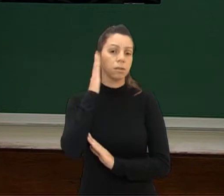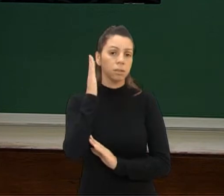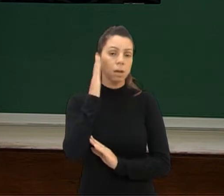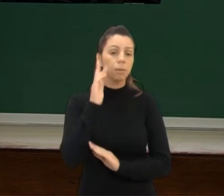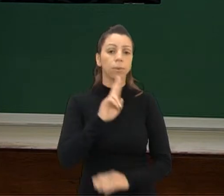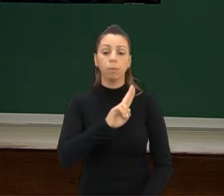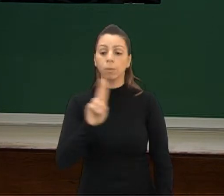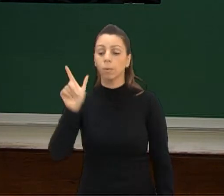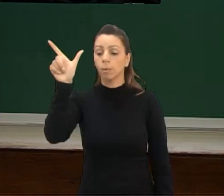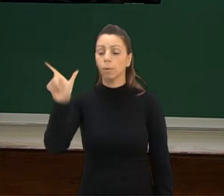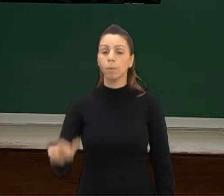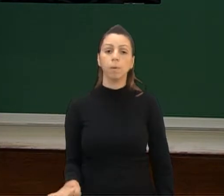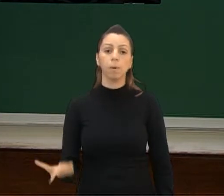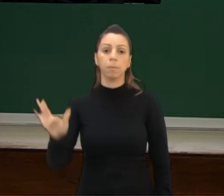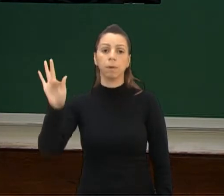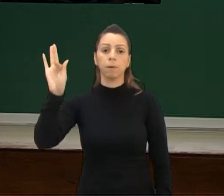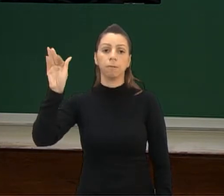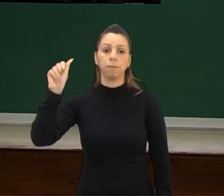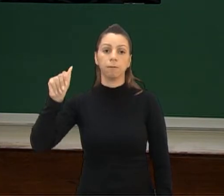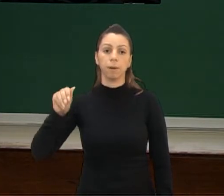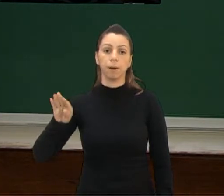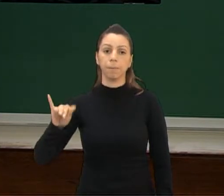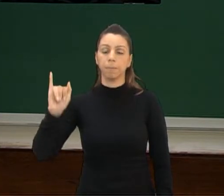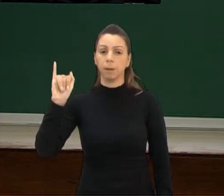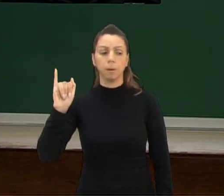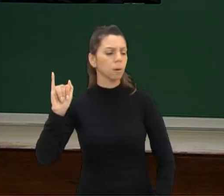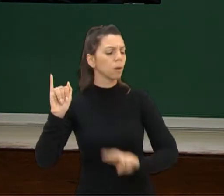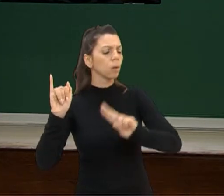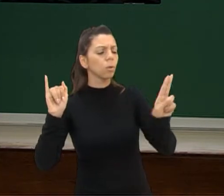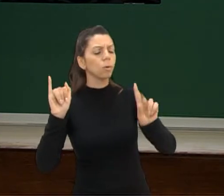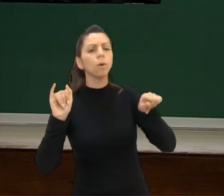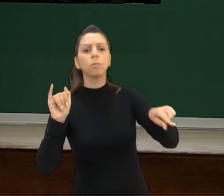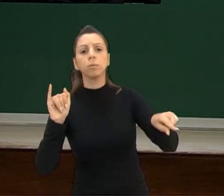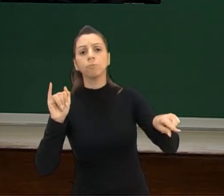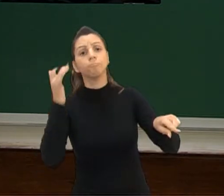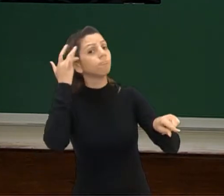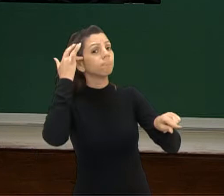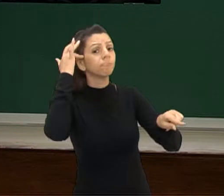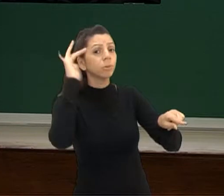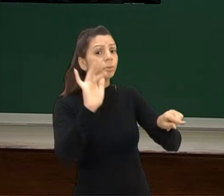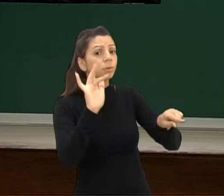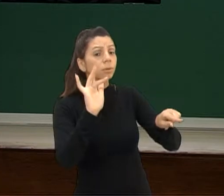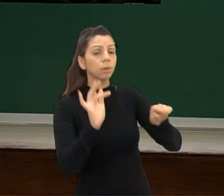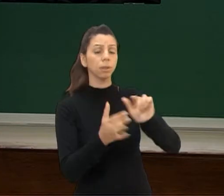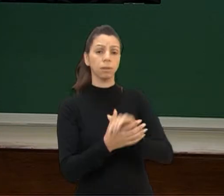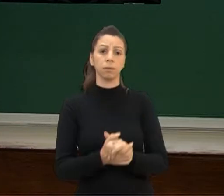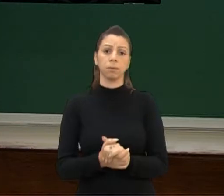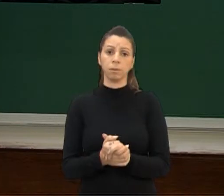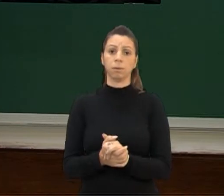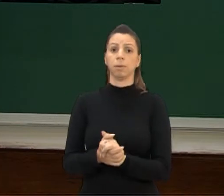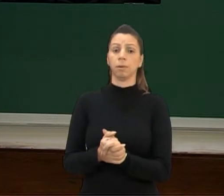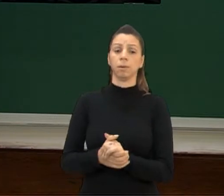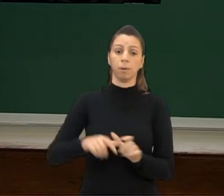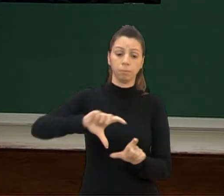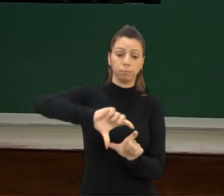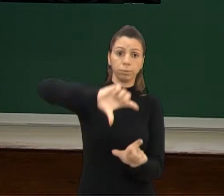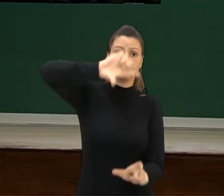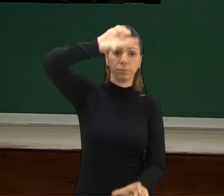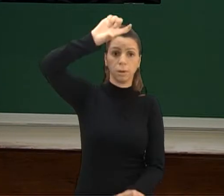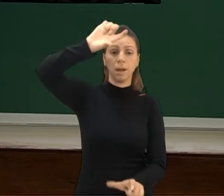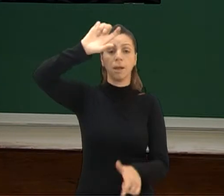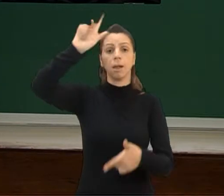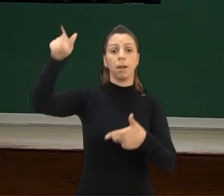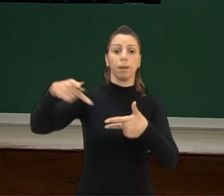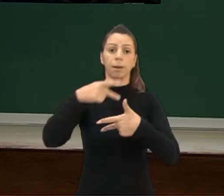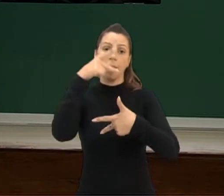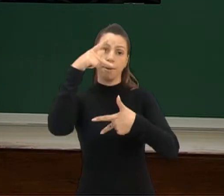sabe o nome da outra usuária? Não. Lembram que eu falei para vocês que a tela é em primeira pessoa? Então, por isso que a gente não sabe